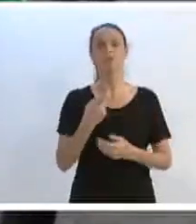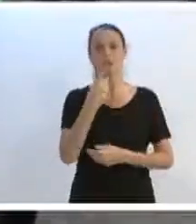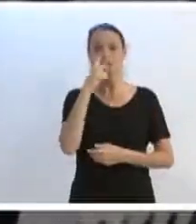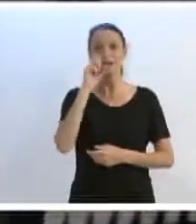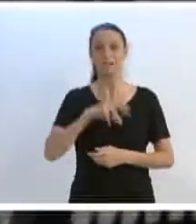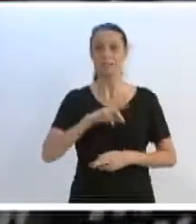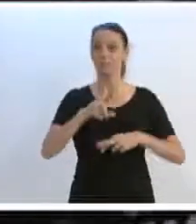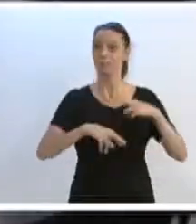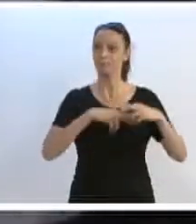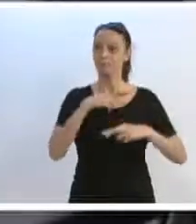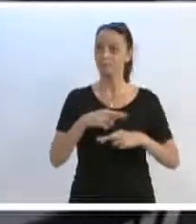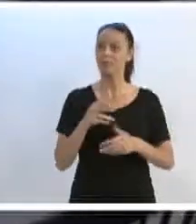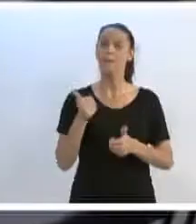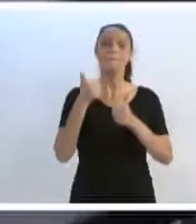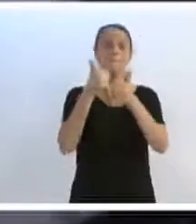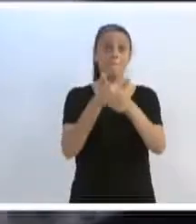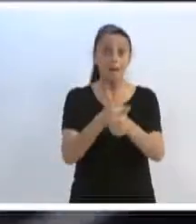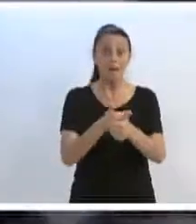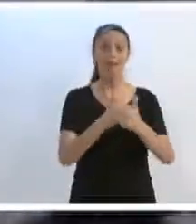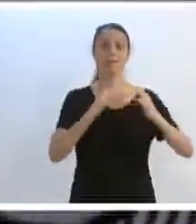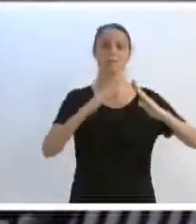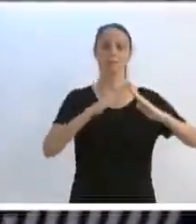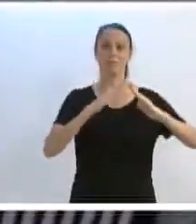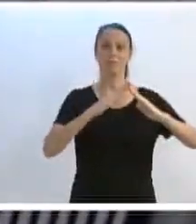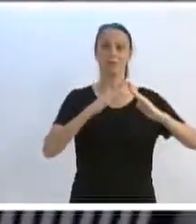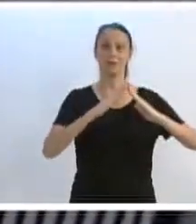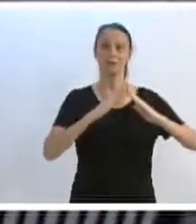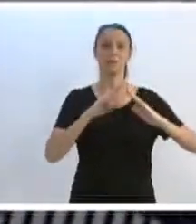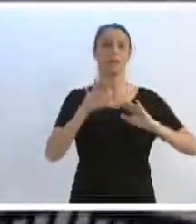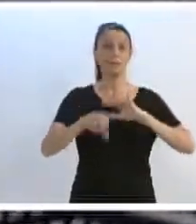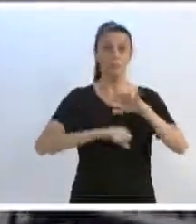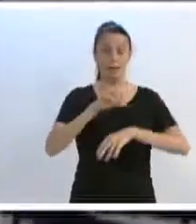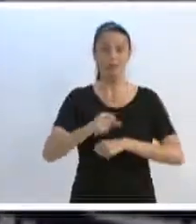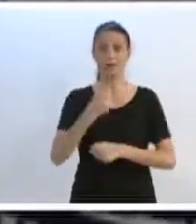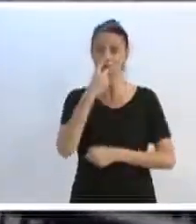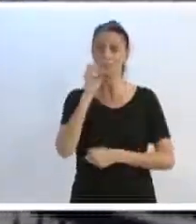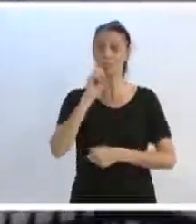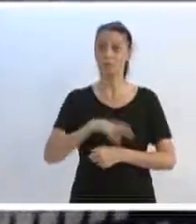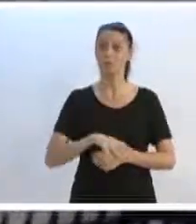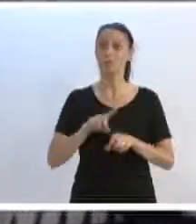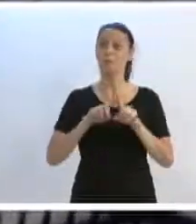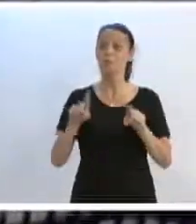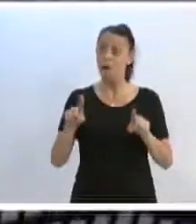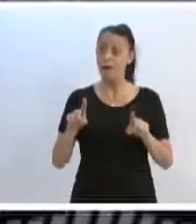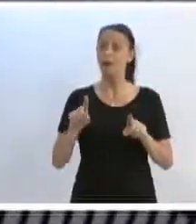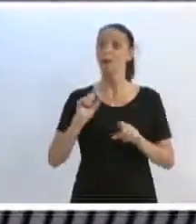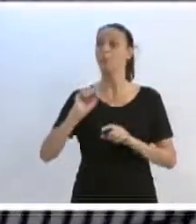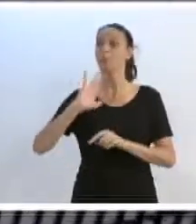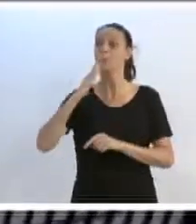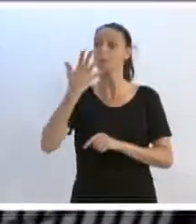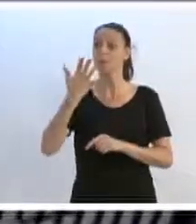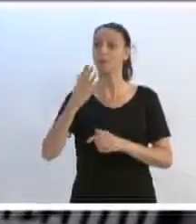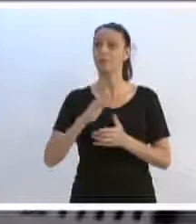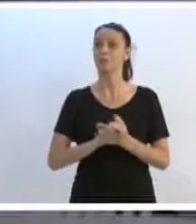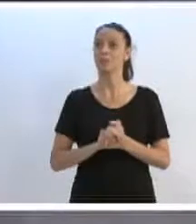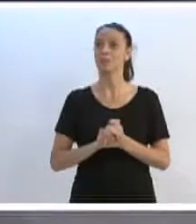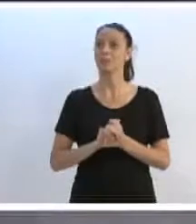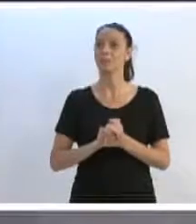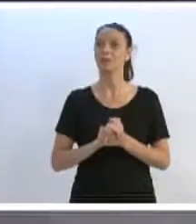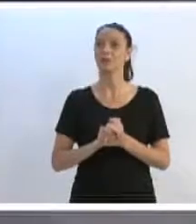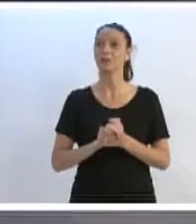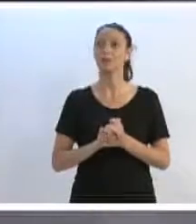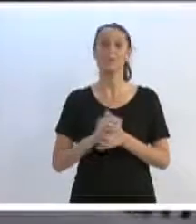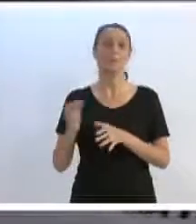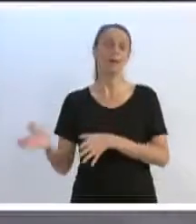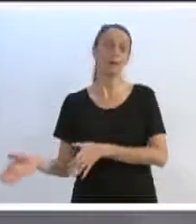chegando até uma residência para pegar, na verdade, a questão do lixo. Só que nesse processo está tendo uma junção de todo o